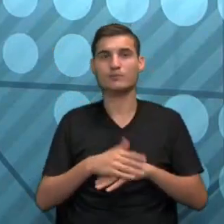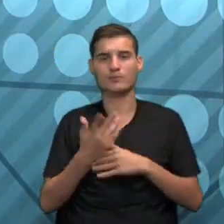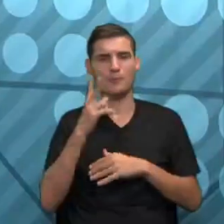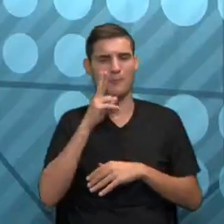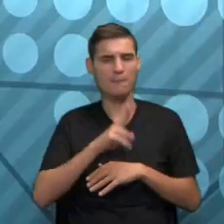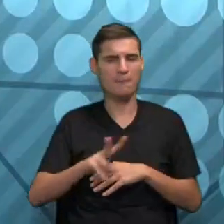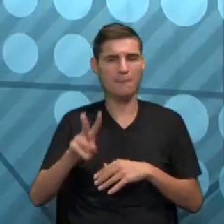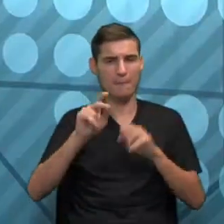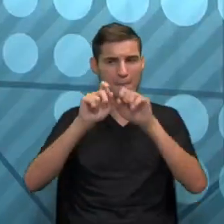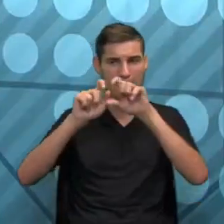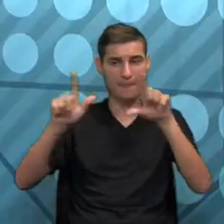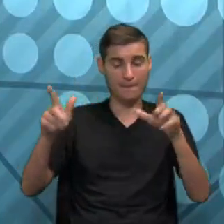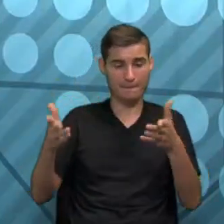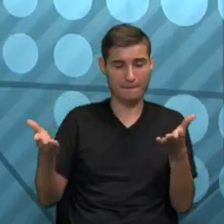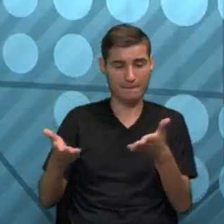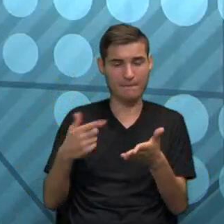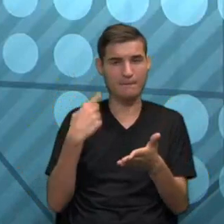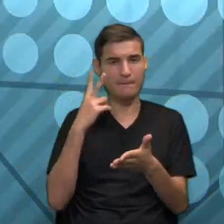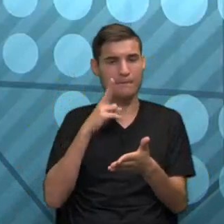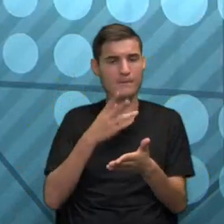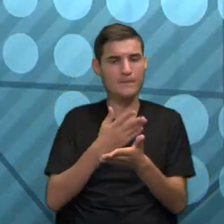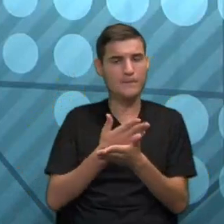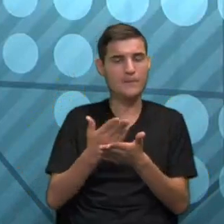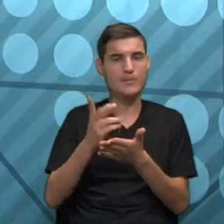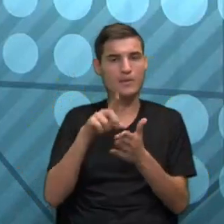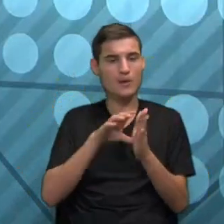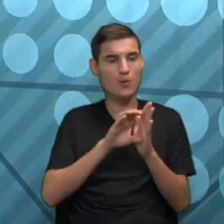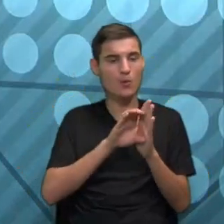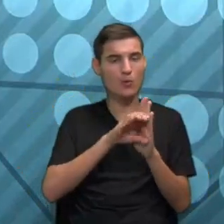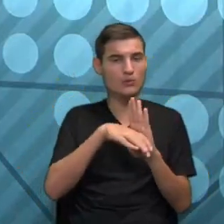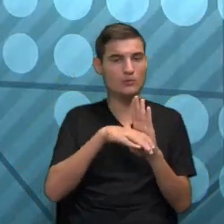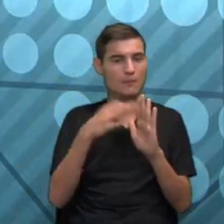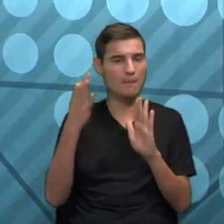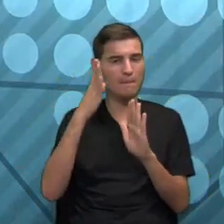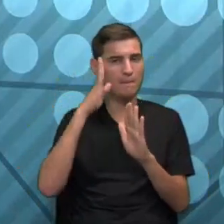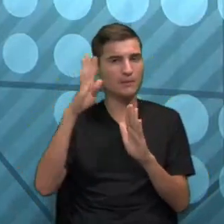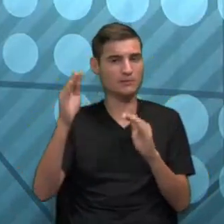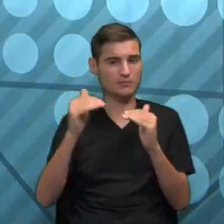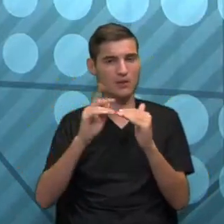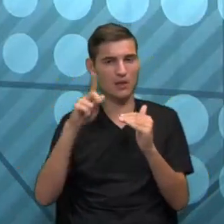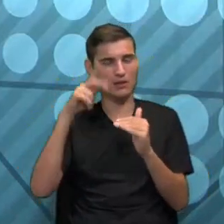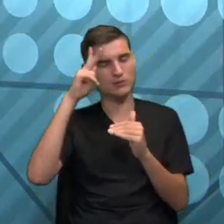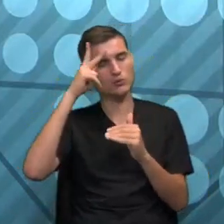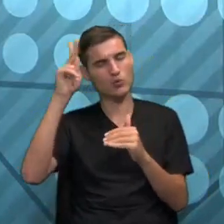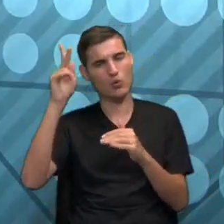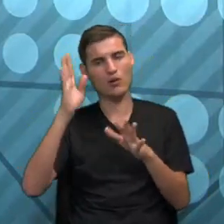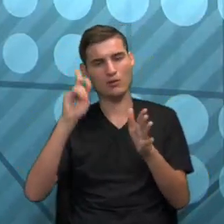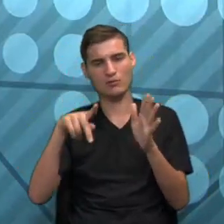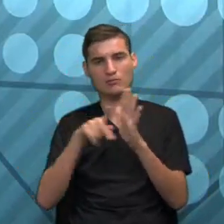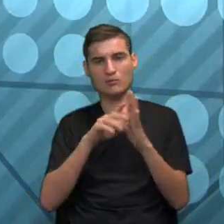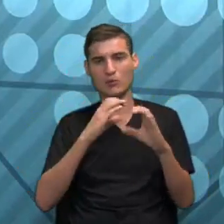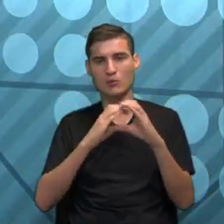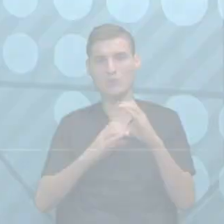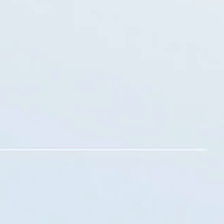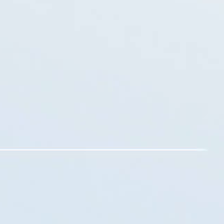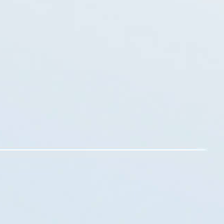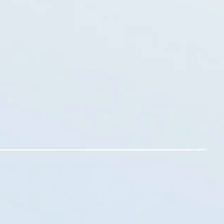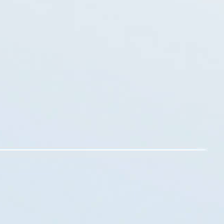aqui no slide agora, a gente vai começar então o nosso conceito principal de história das telecomunicações.